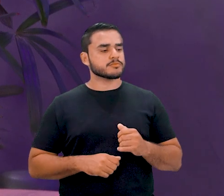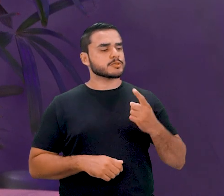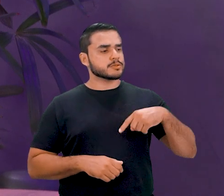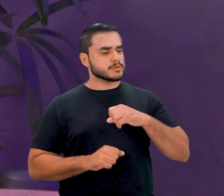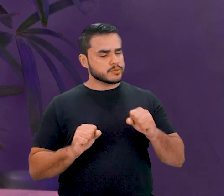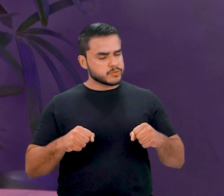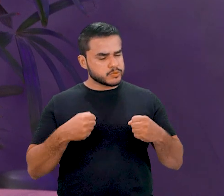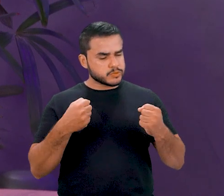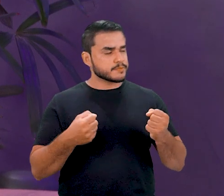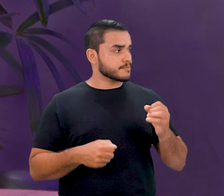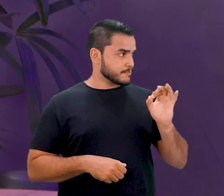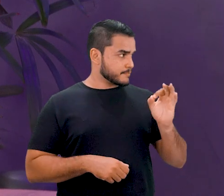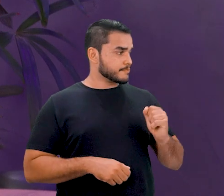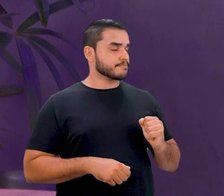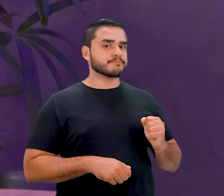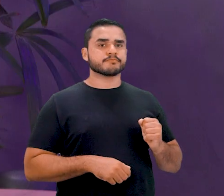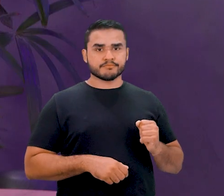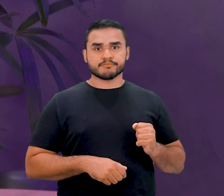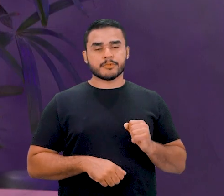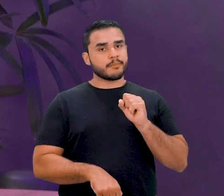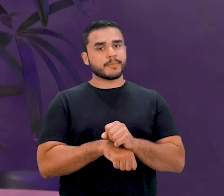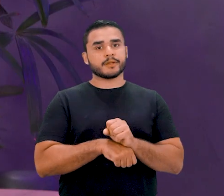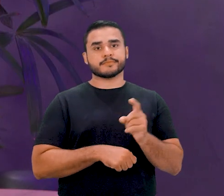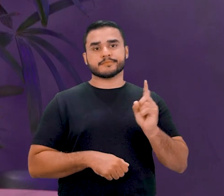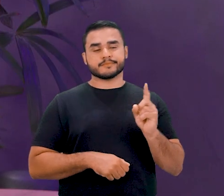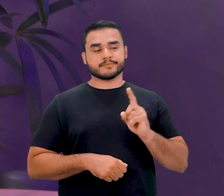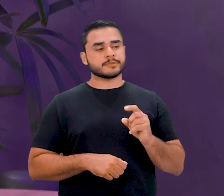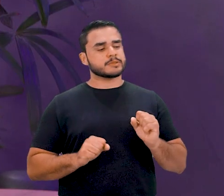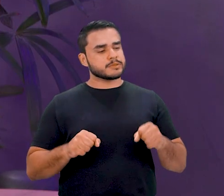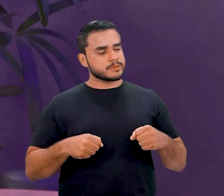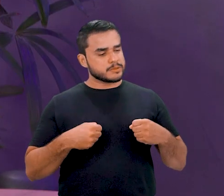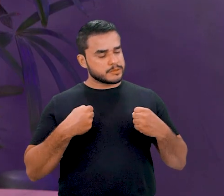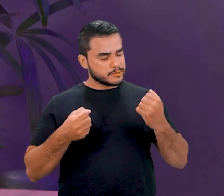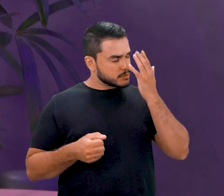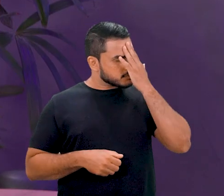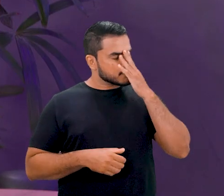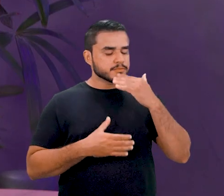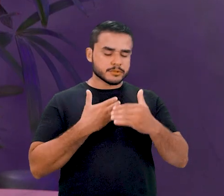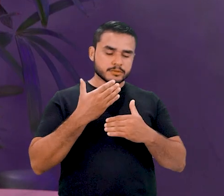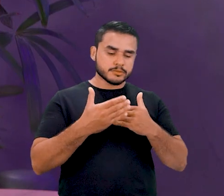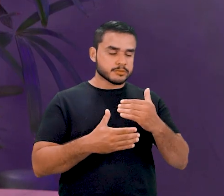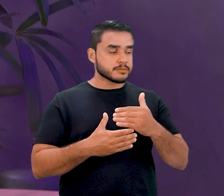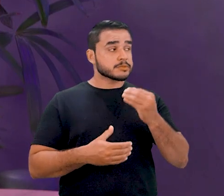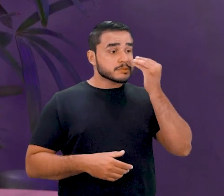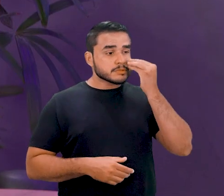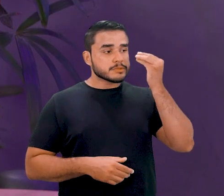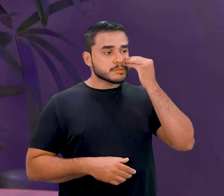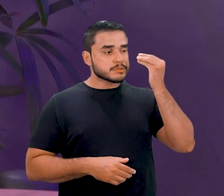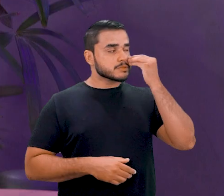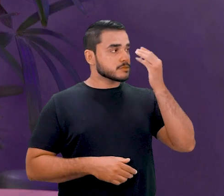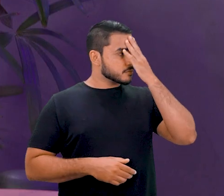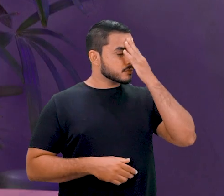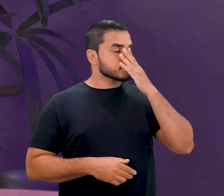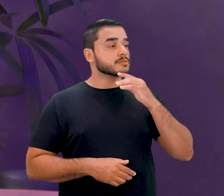esforços e que não pode parar, né? A gente ainda está longe, um pouco distante de uma realidade onde as pessoas com